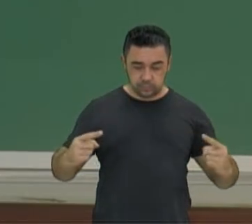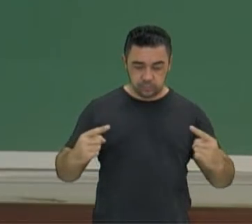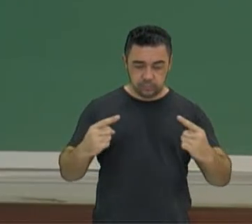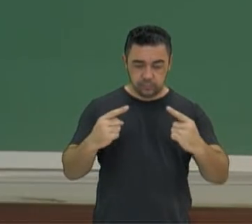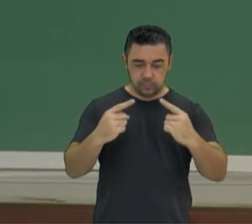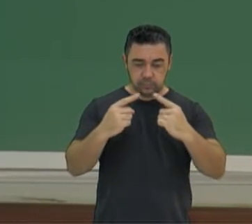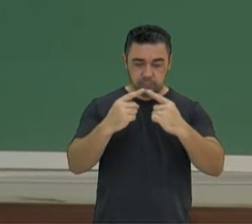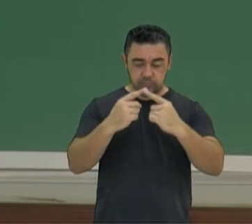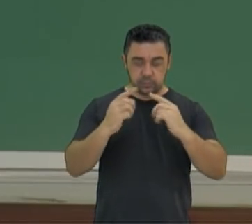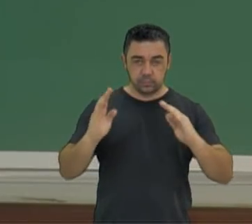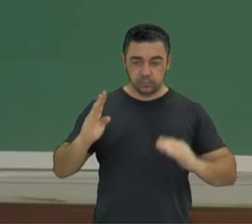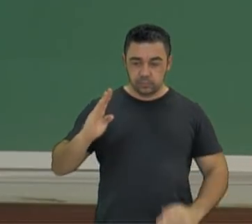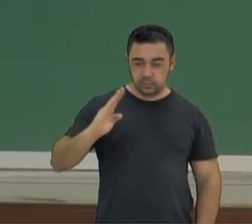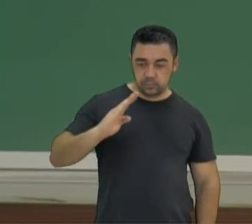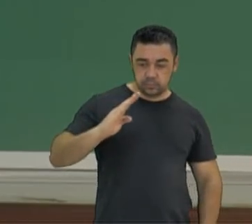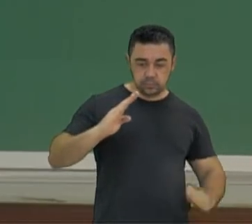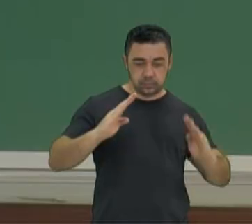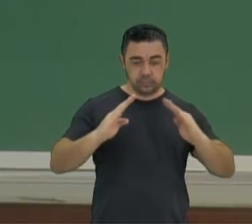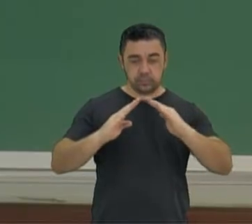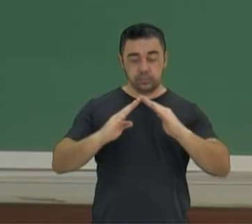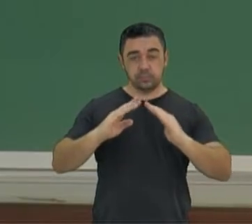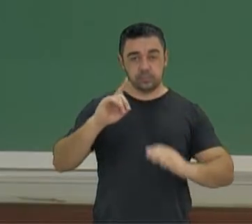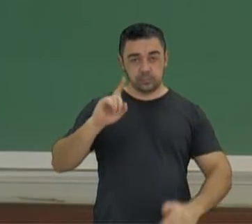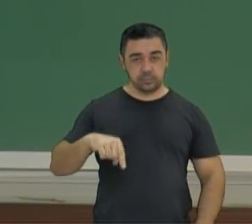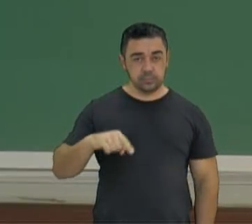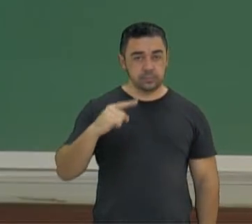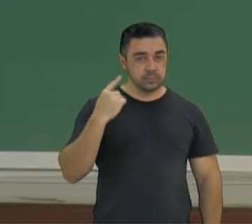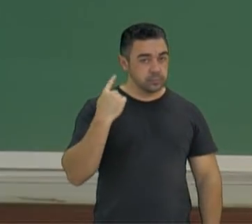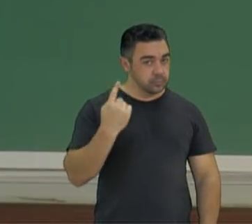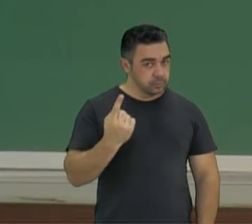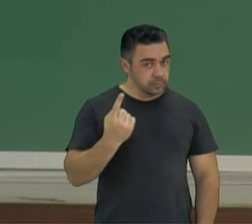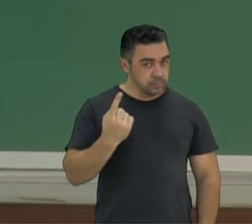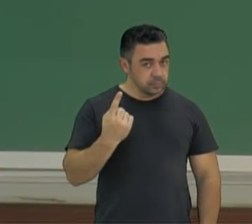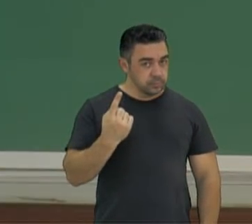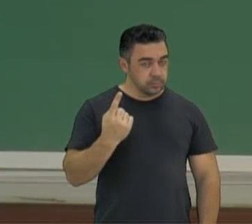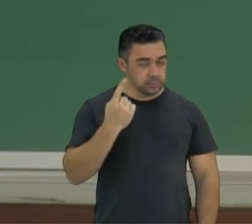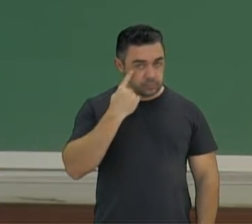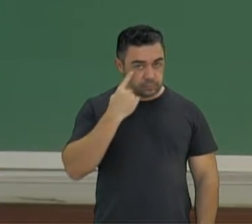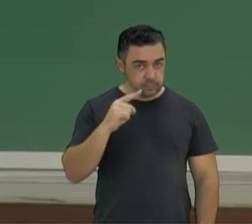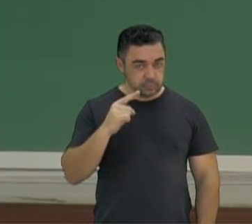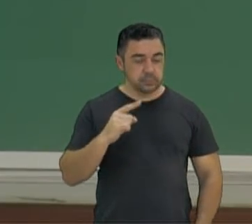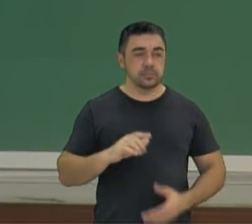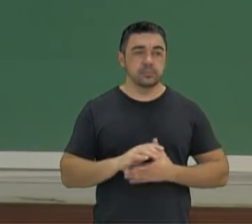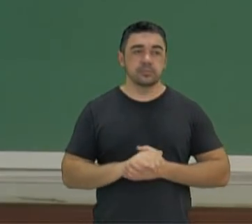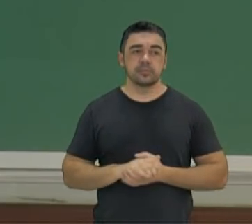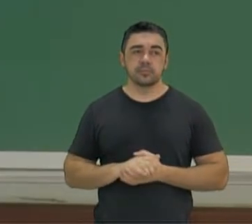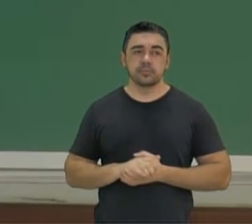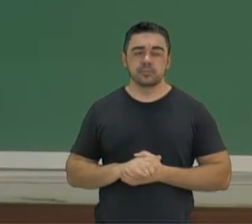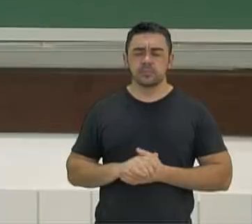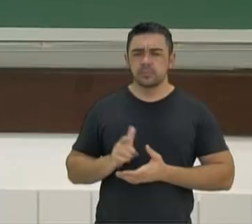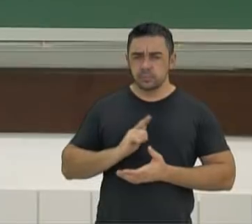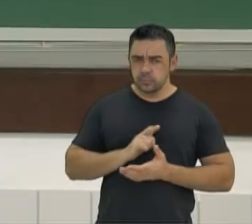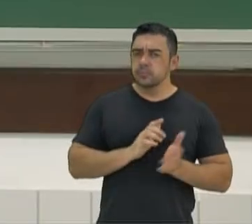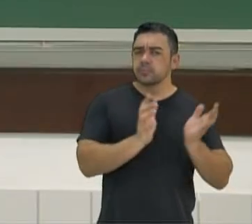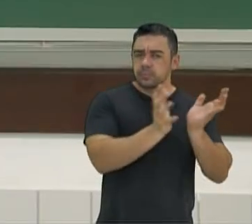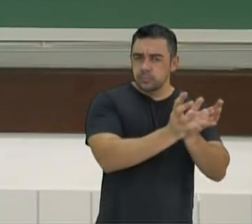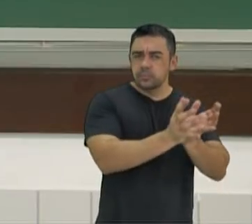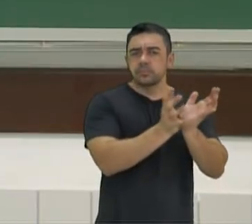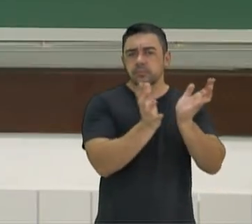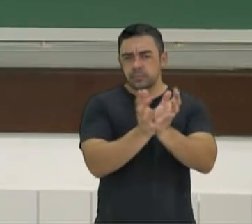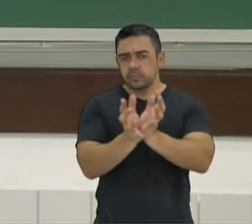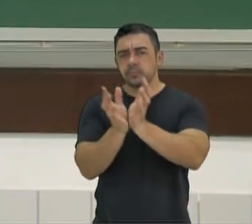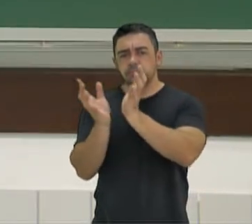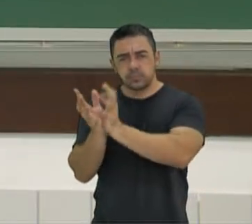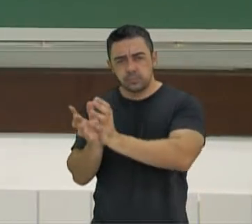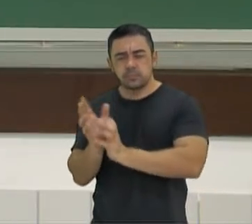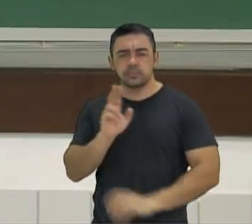as faces laterais, ele é um vértice comum, tudo bem? Vamos lá. Existem classificações